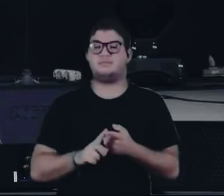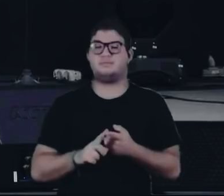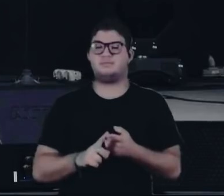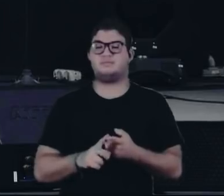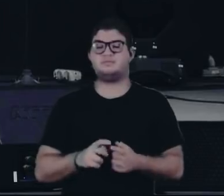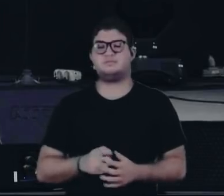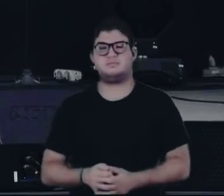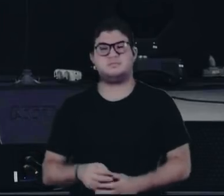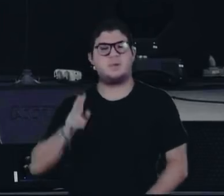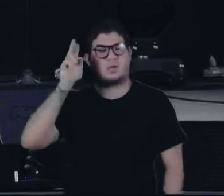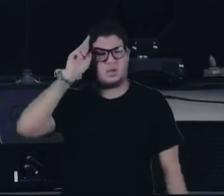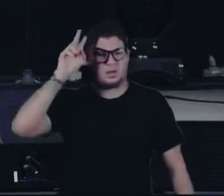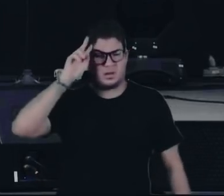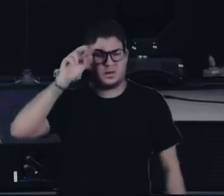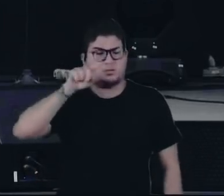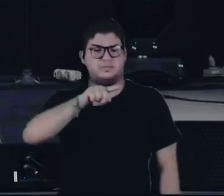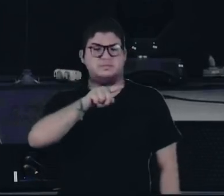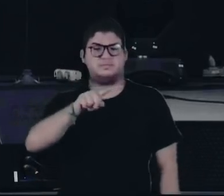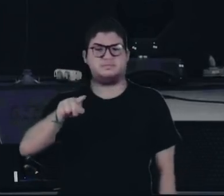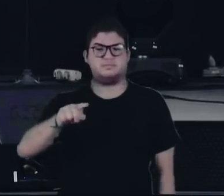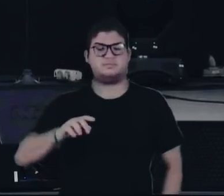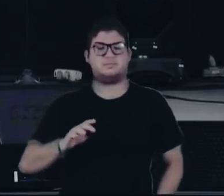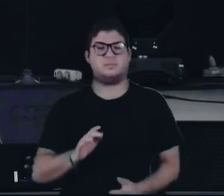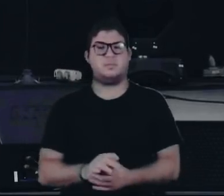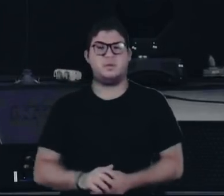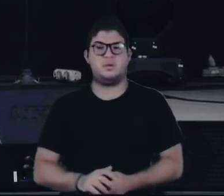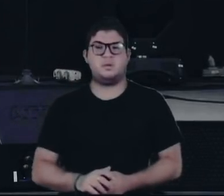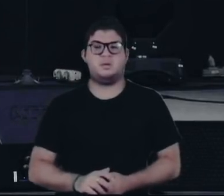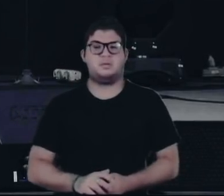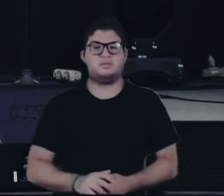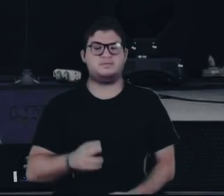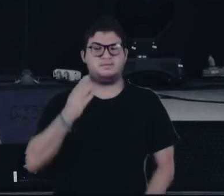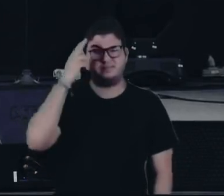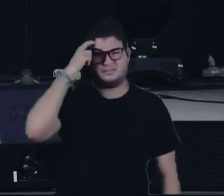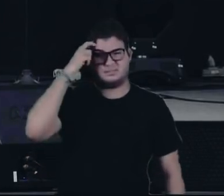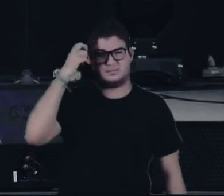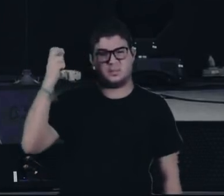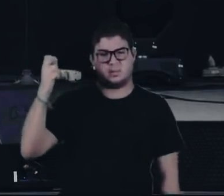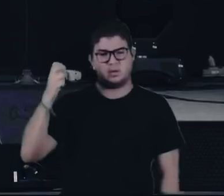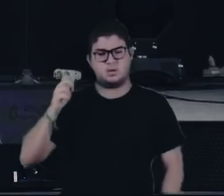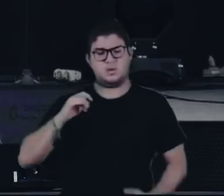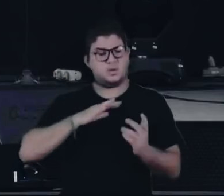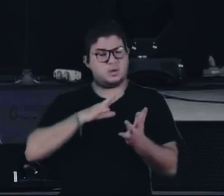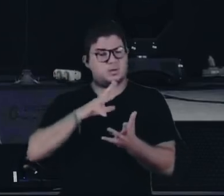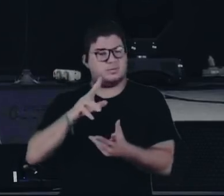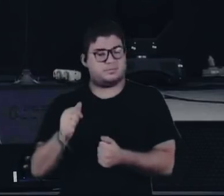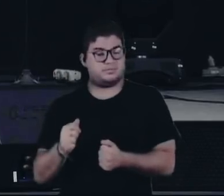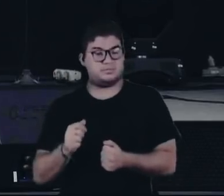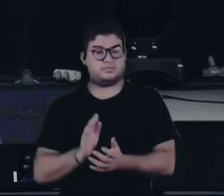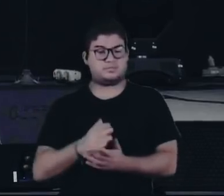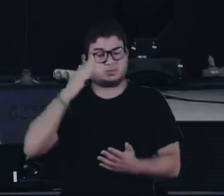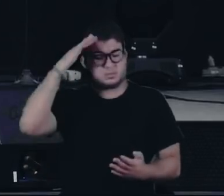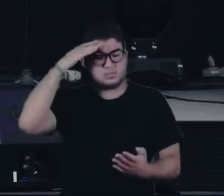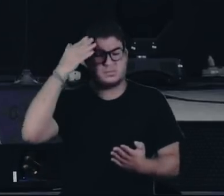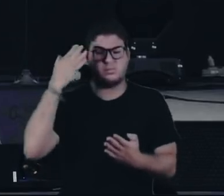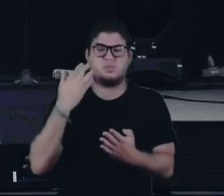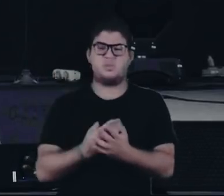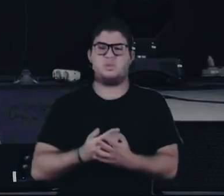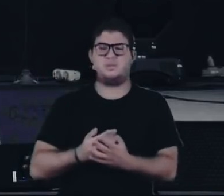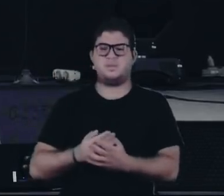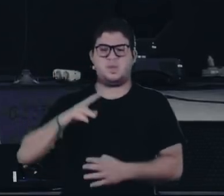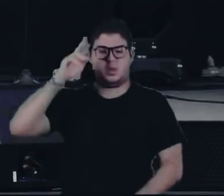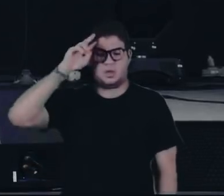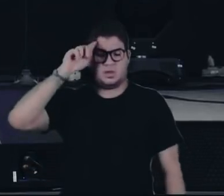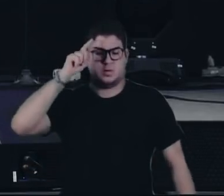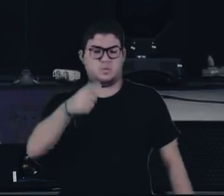Eu quero te lembrar que se uma cultura mundana fez com que tantas pessoas acreditassem que elas